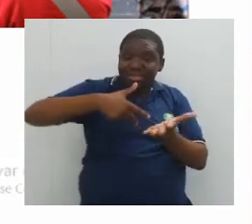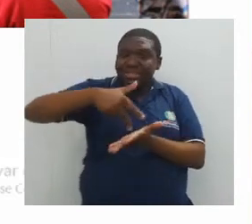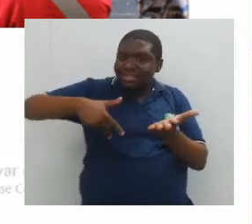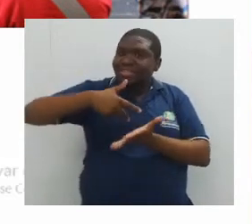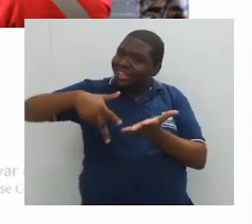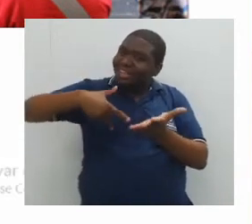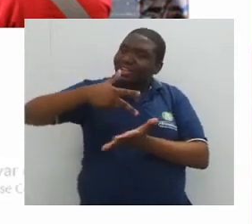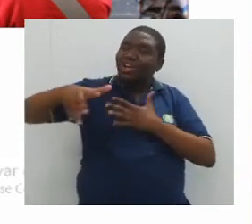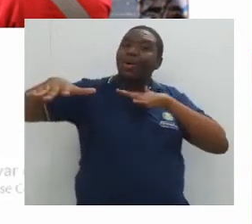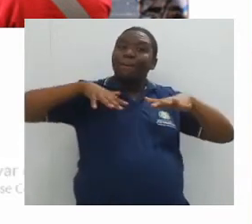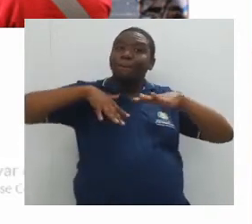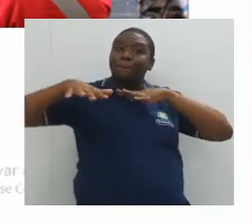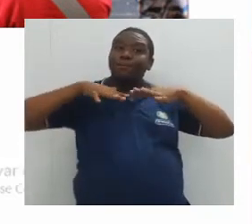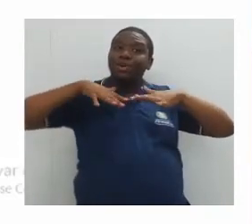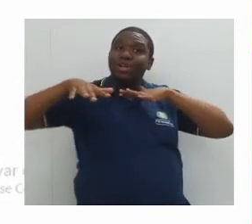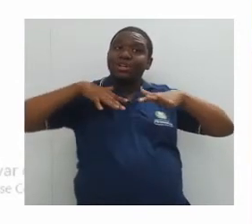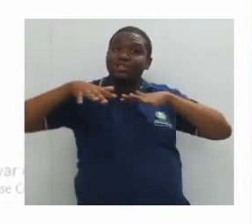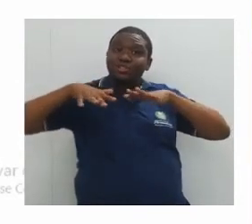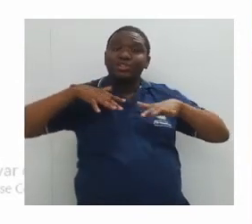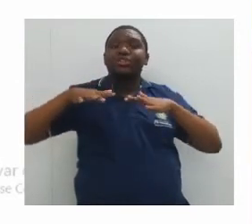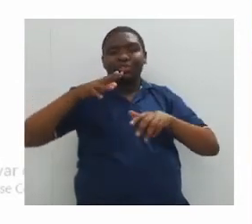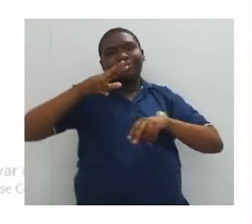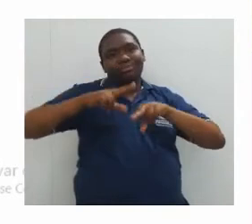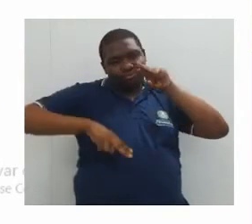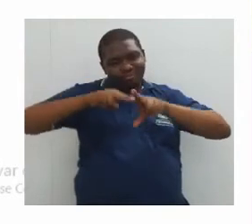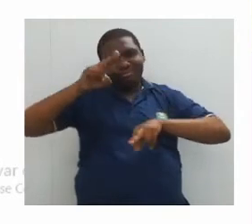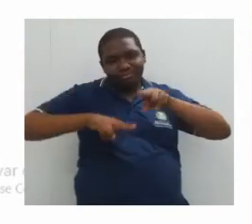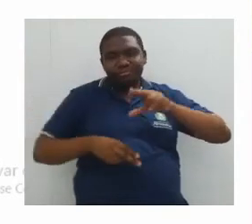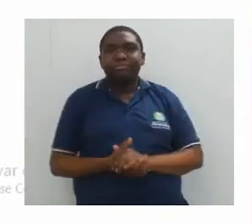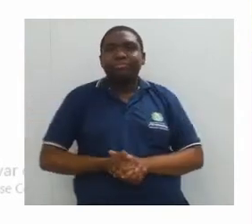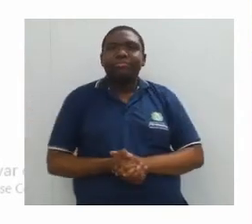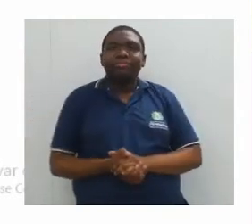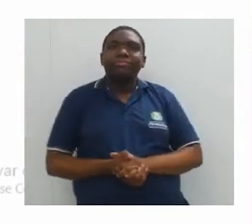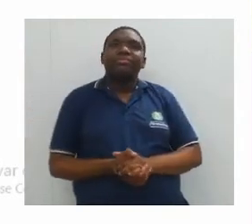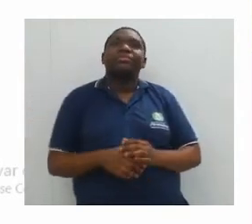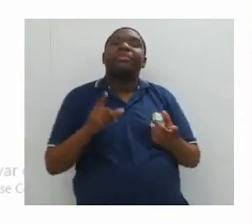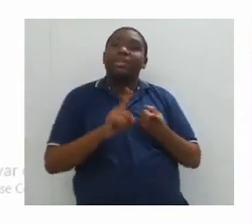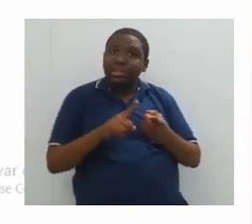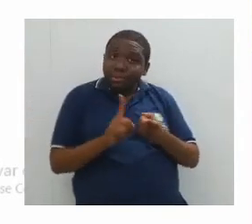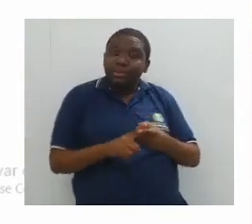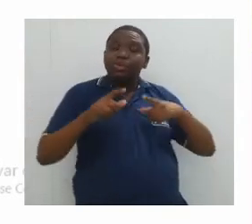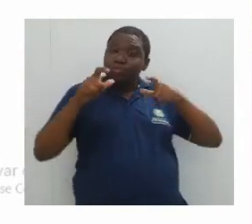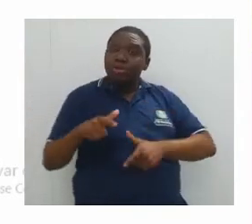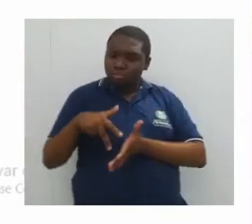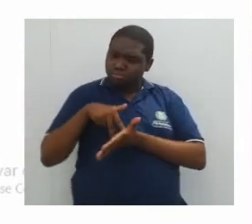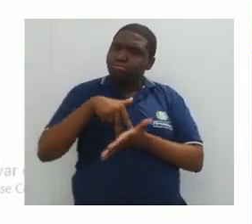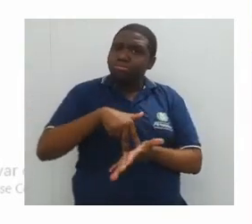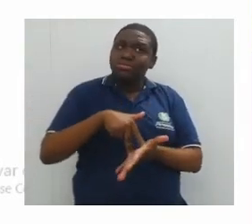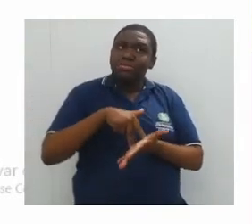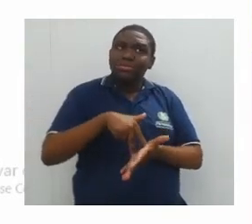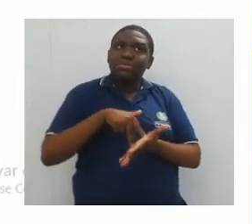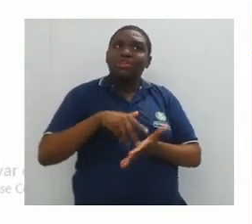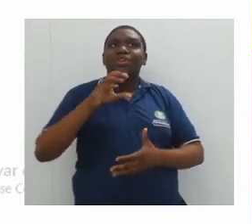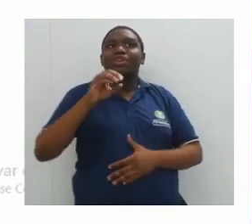quadrilha no movimento junino, né? Trouxe aí um local de resistência, o corpo